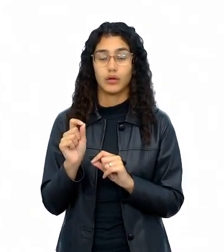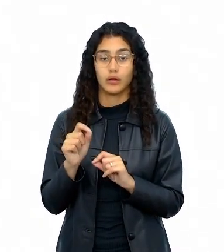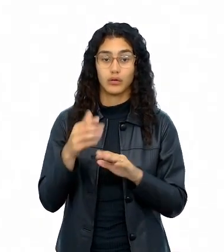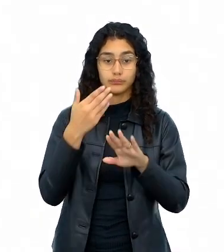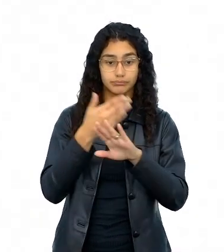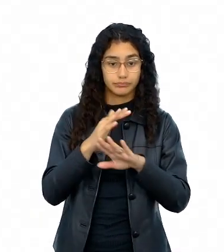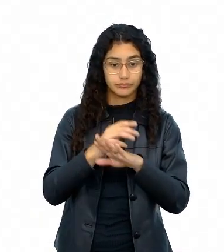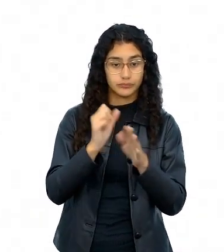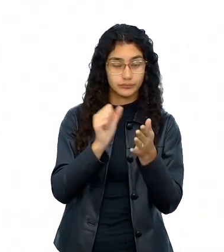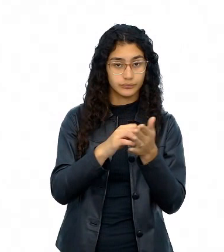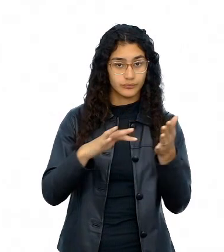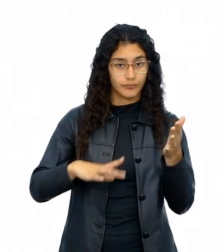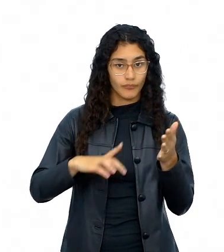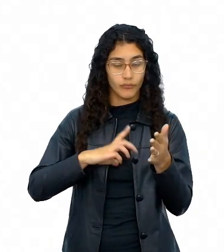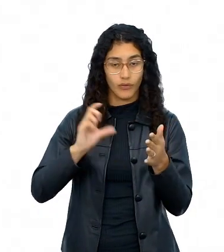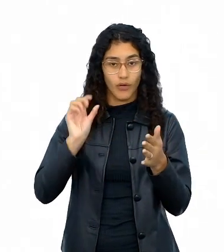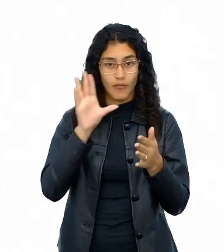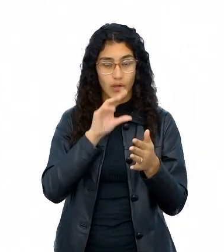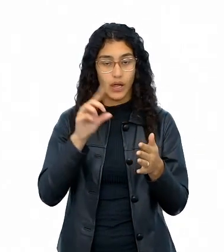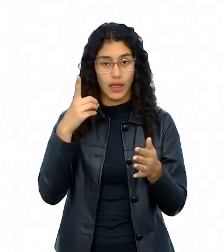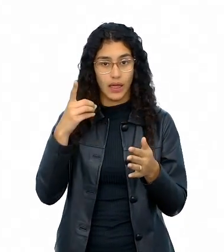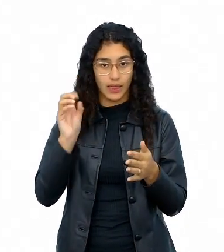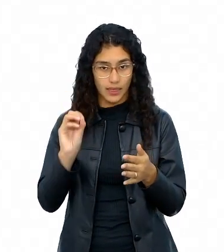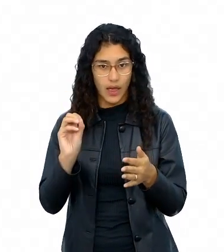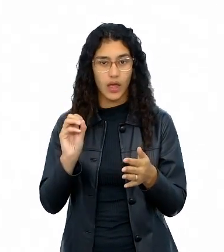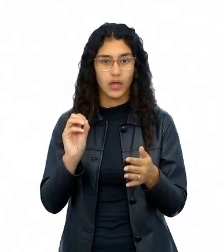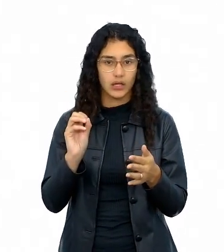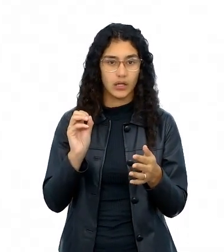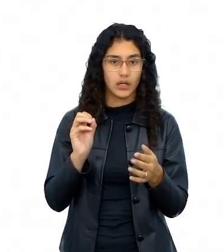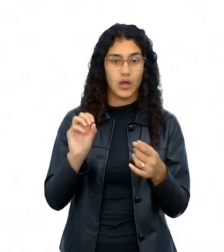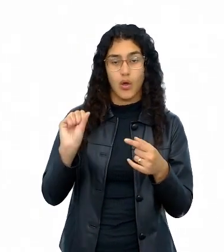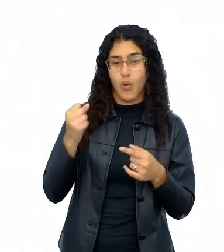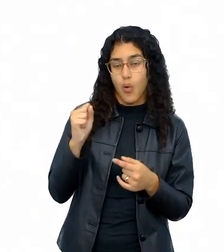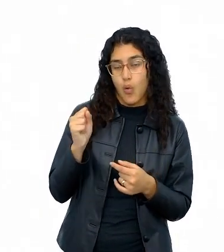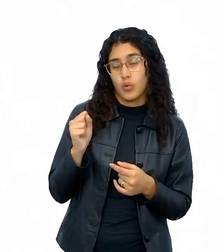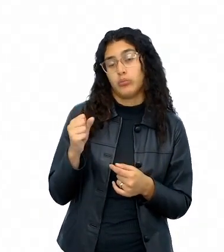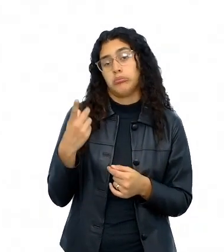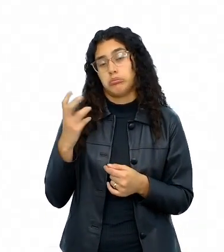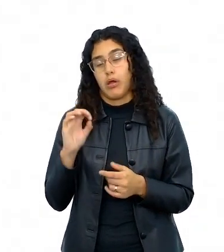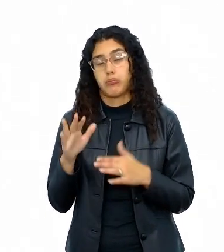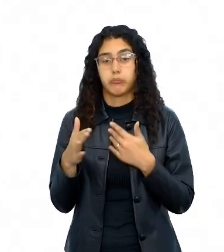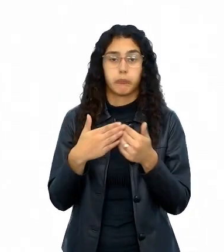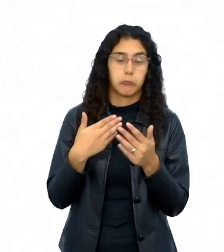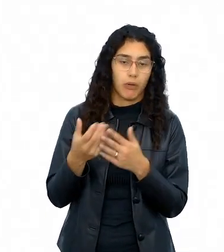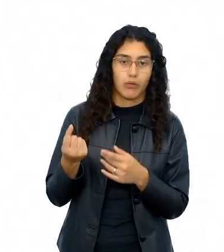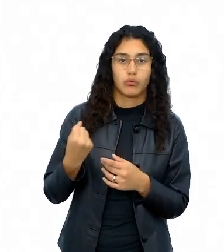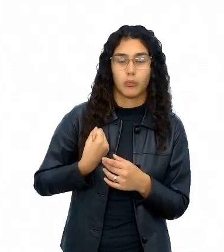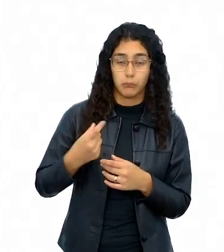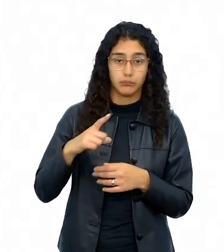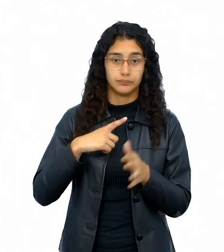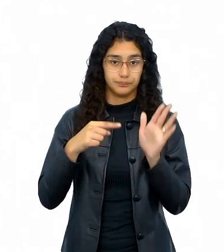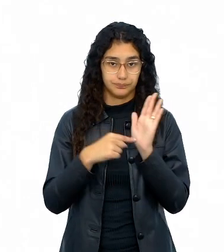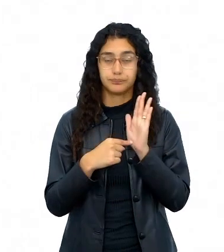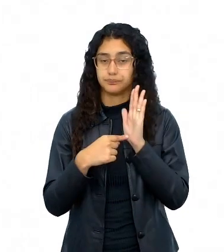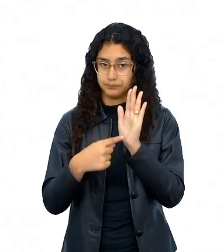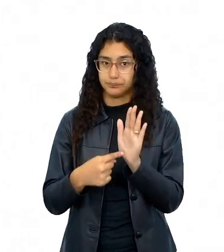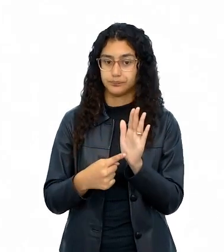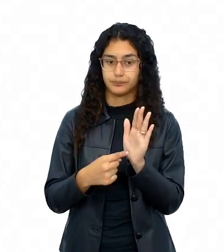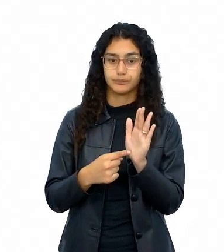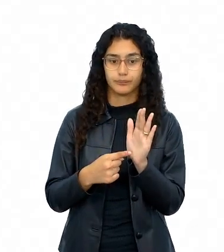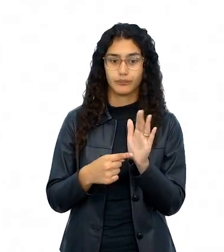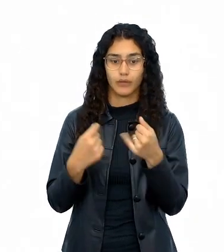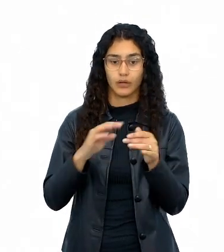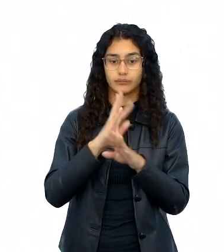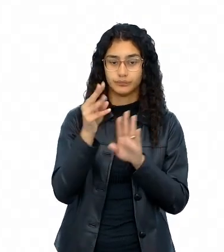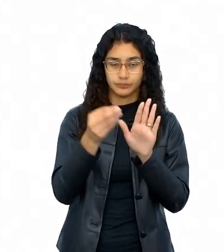Se a atividade falar que é 10, põe 10, se a gente falar que é 8, põe 8, é um comando, tá? No nosso